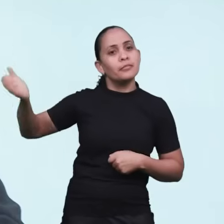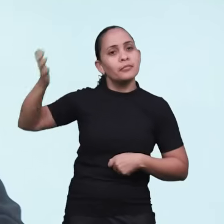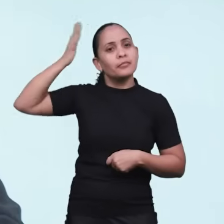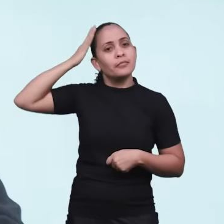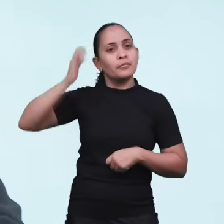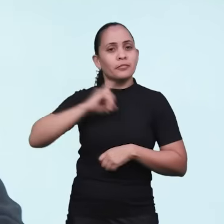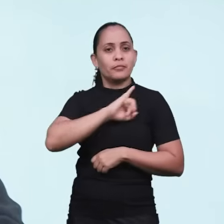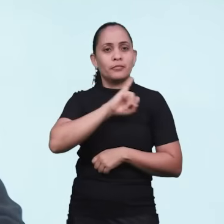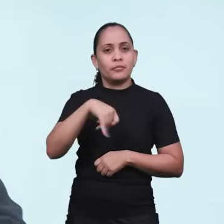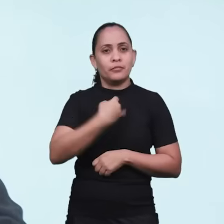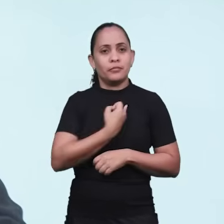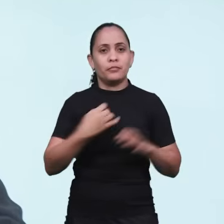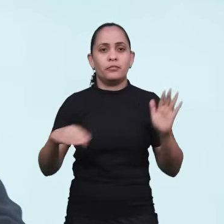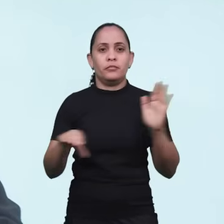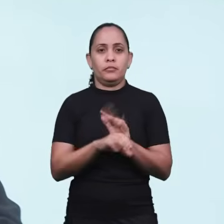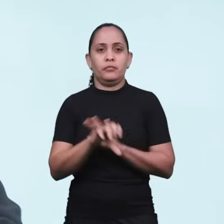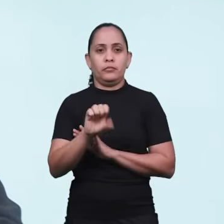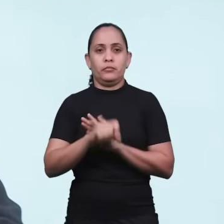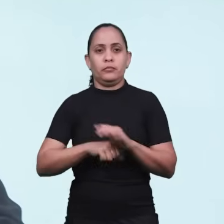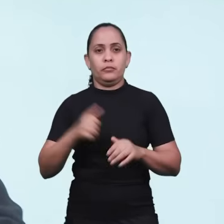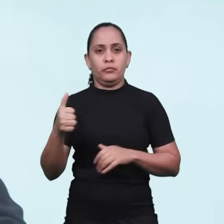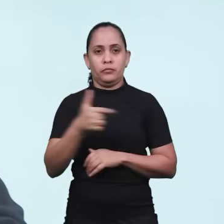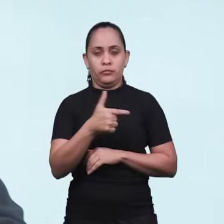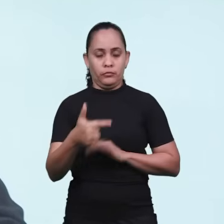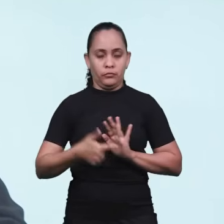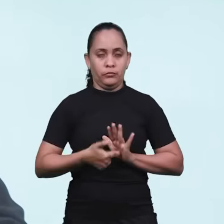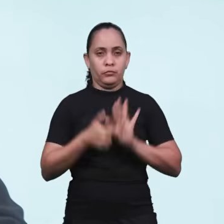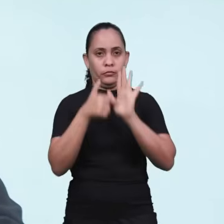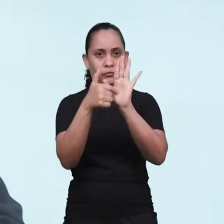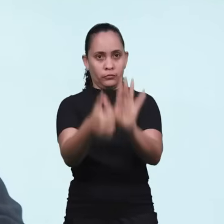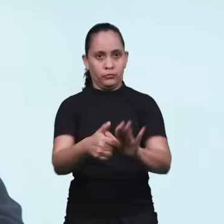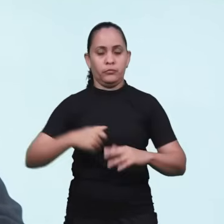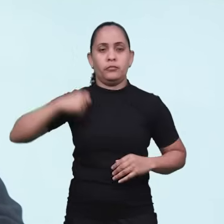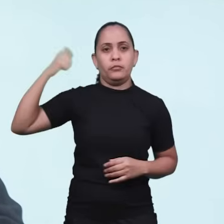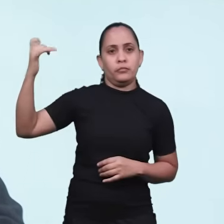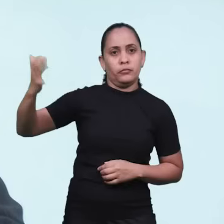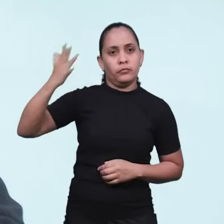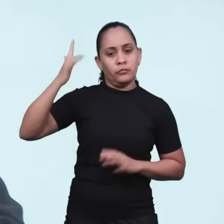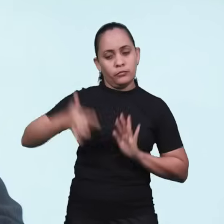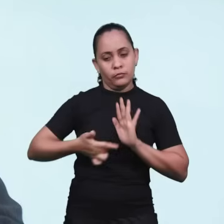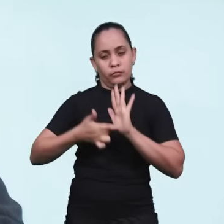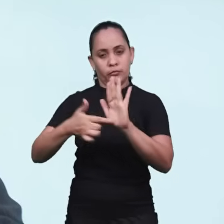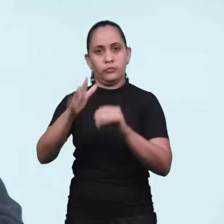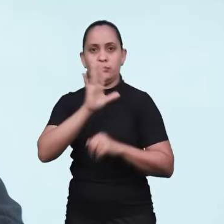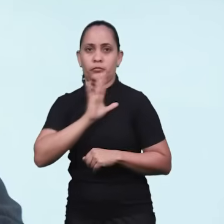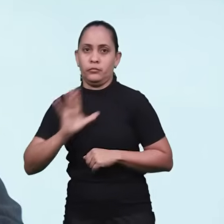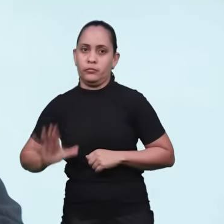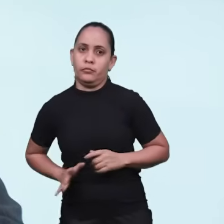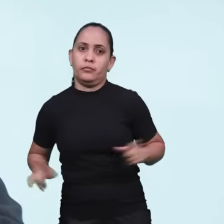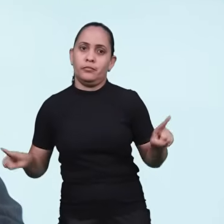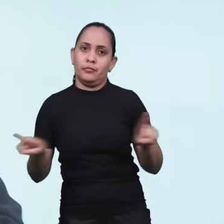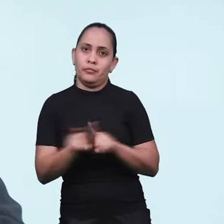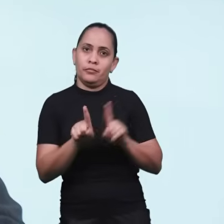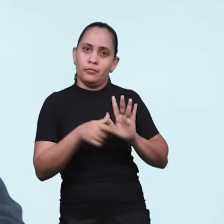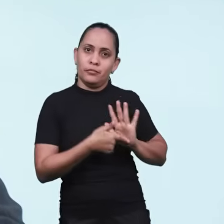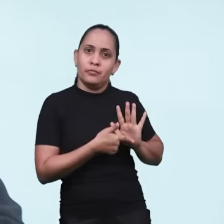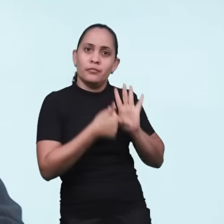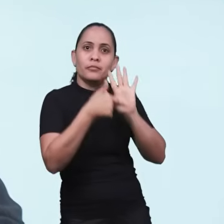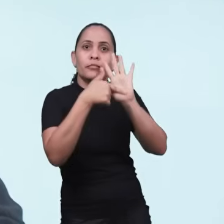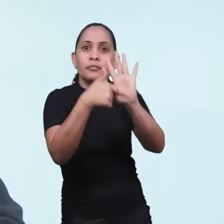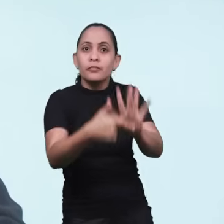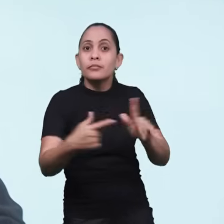sou a luz do mundo, João 8, 12. Contudo, a luz de Deus manifestada em Cristo é